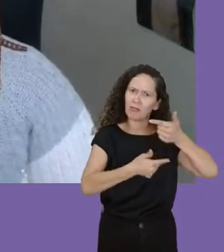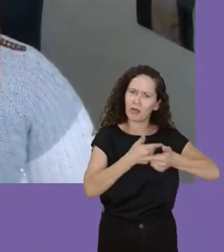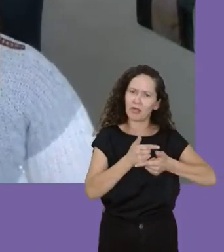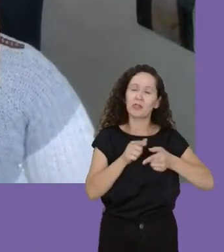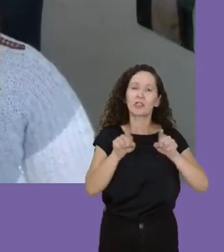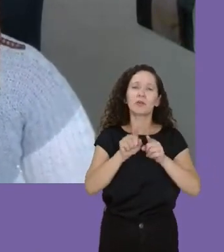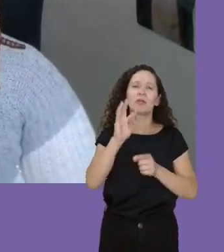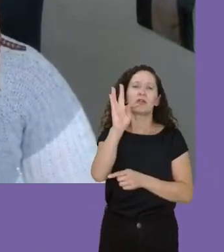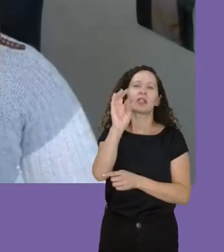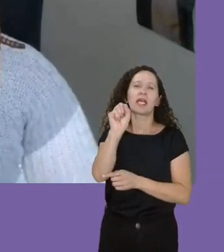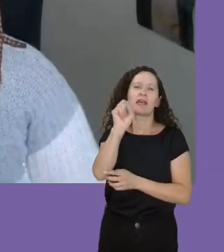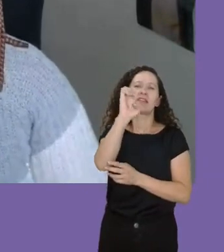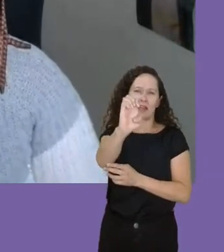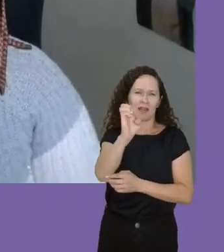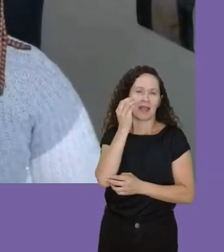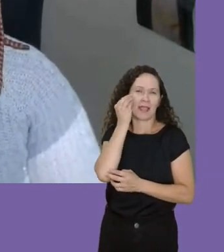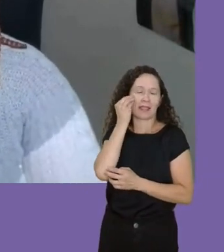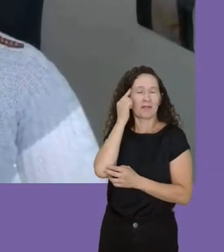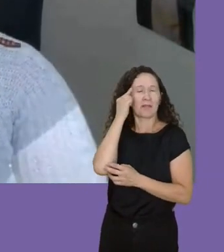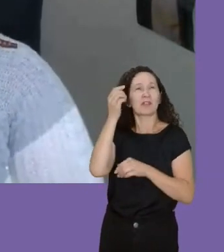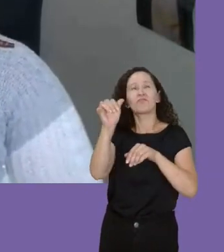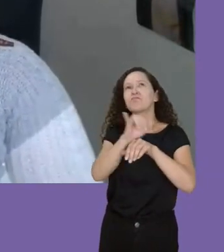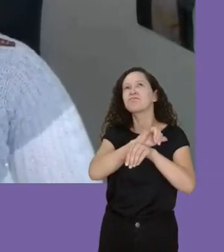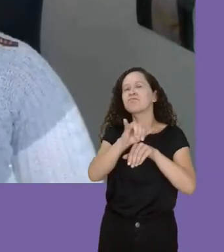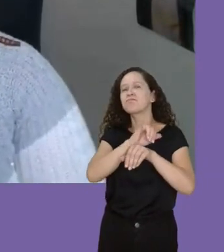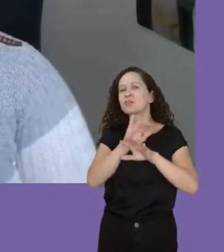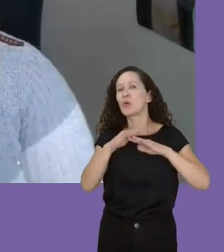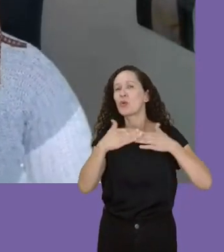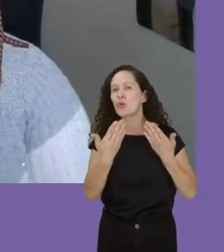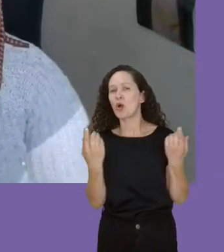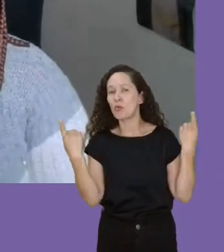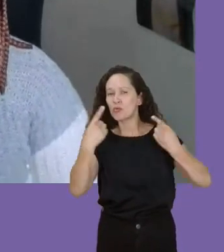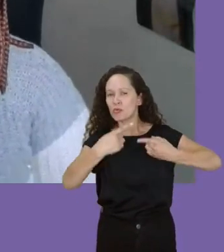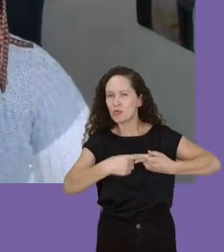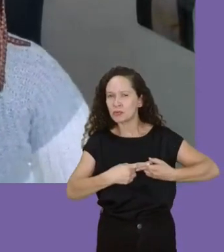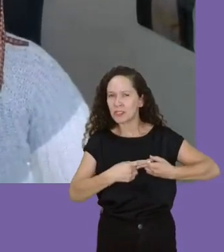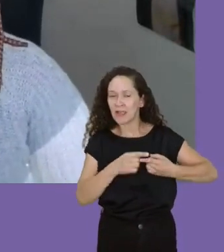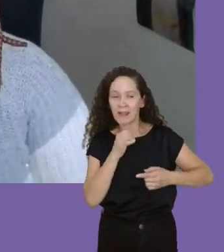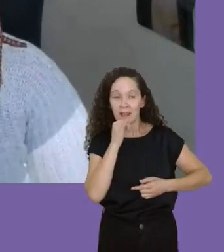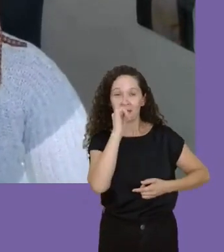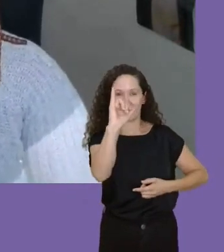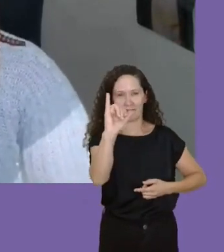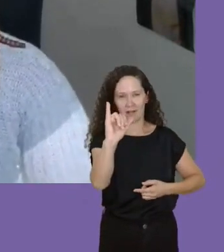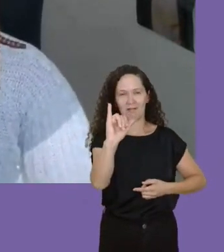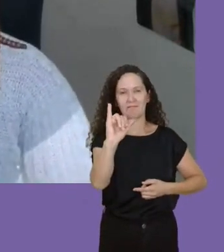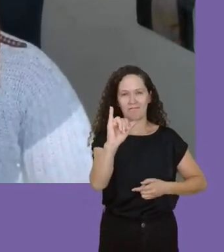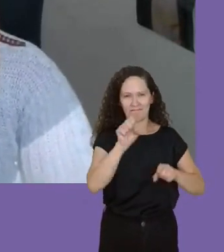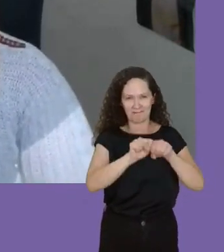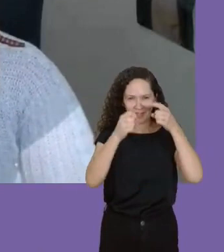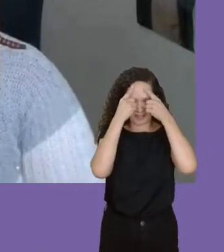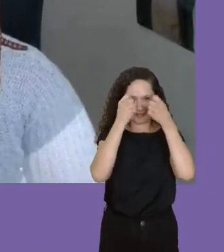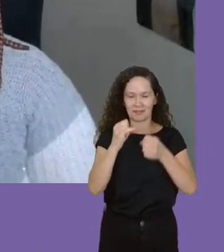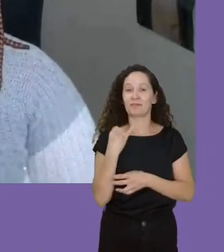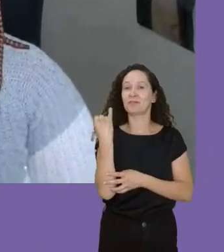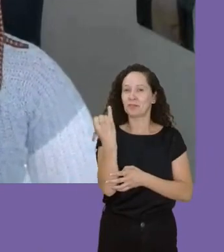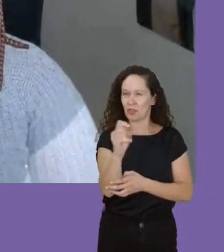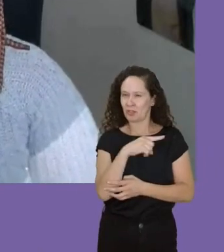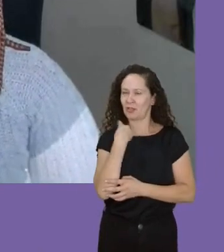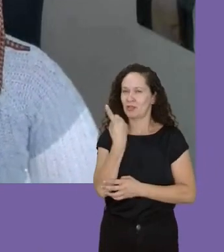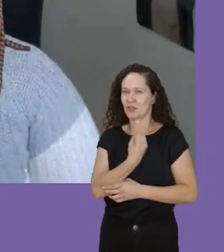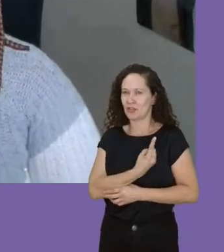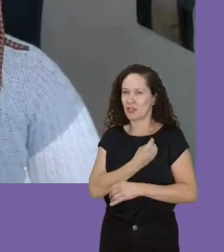TSE, por exemplo, tentando pensar mecanismos para combater e coibir essas violências. Né? Isso é importante a